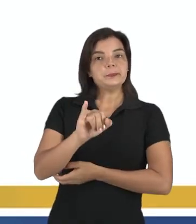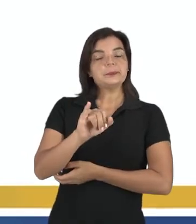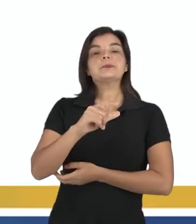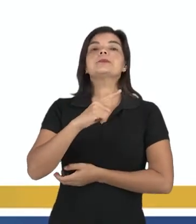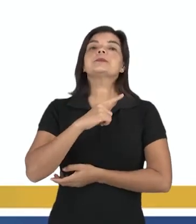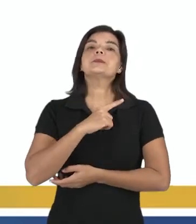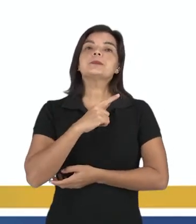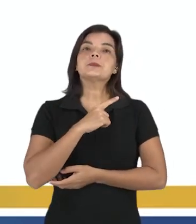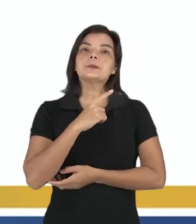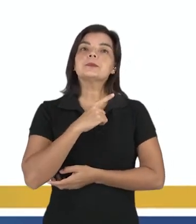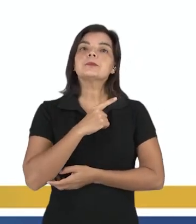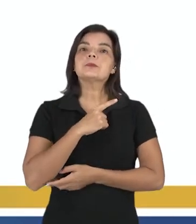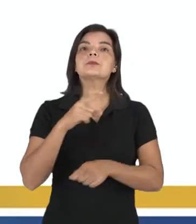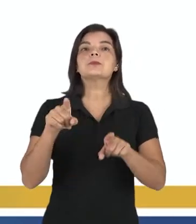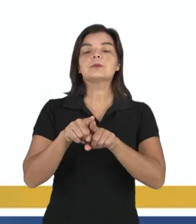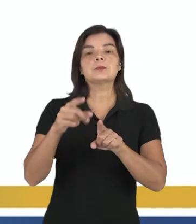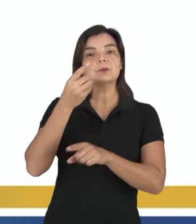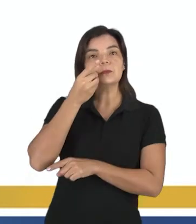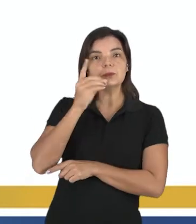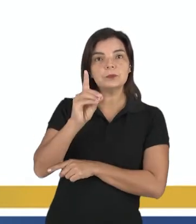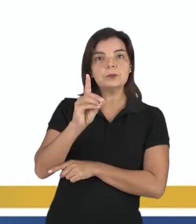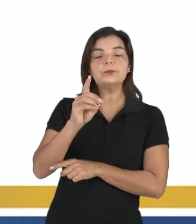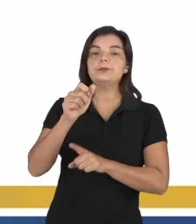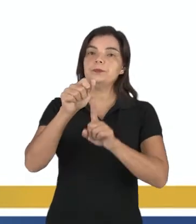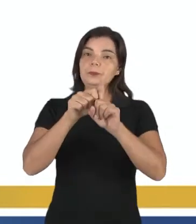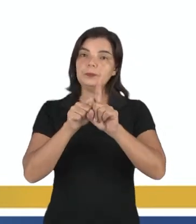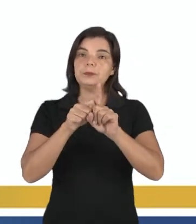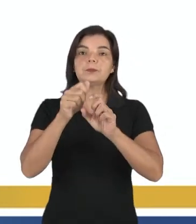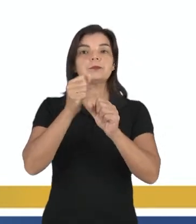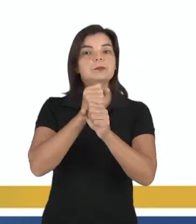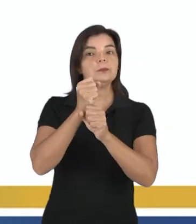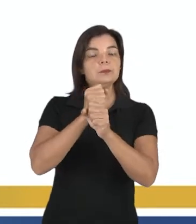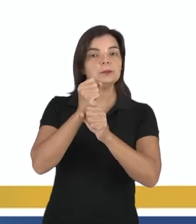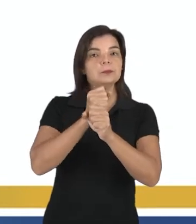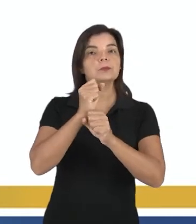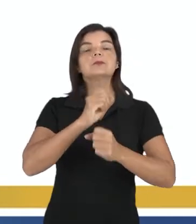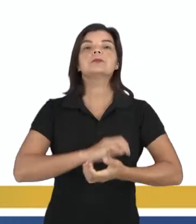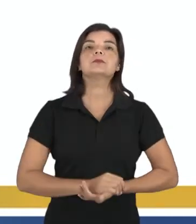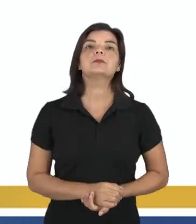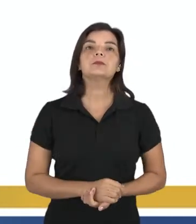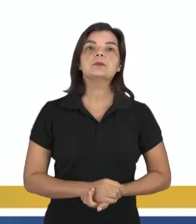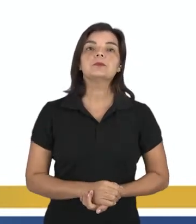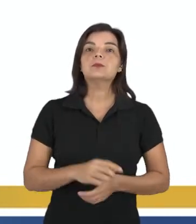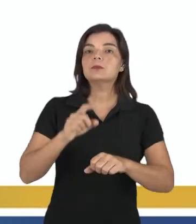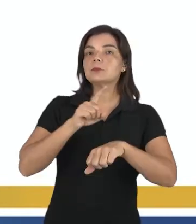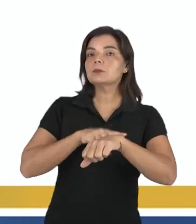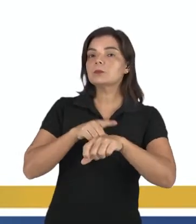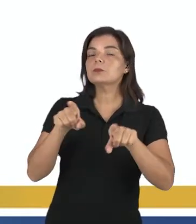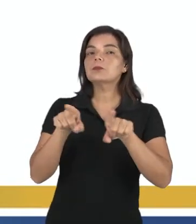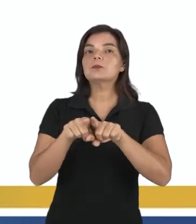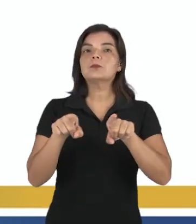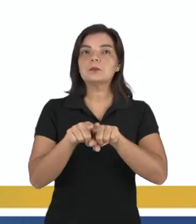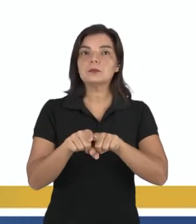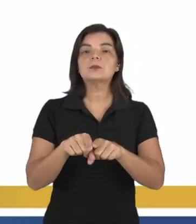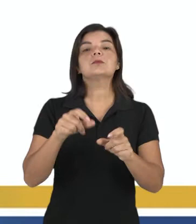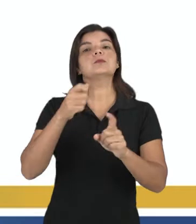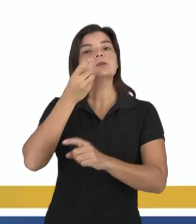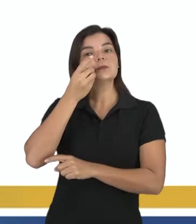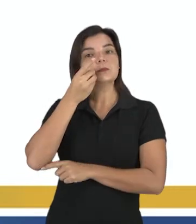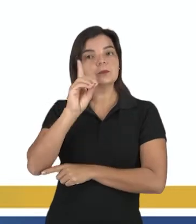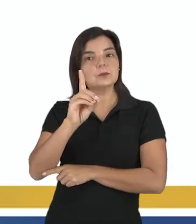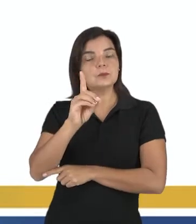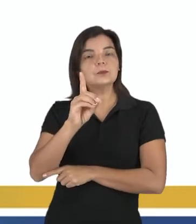vai ter as unidades em dia, mês e ano. E o tempo também ele vai